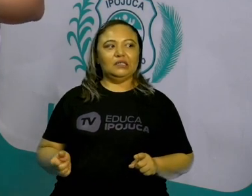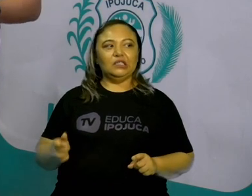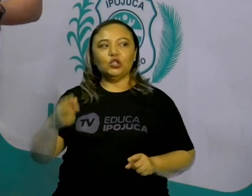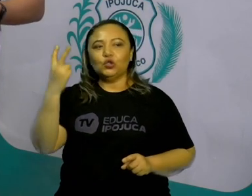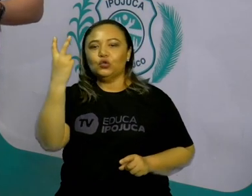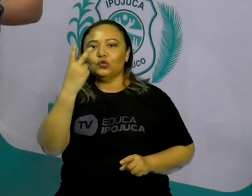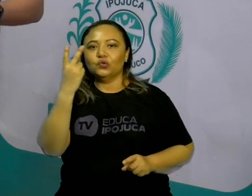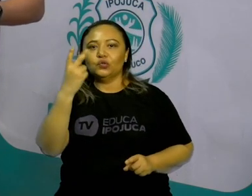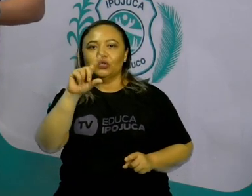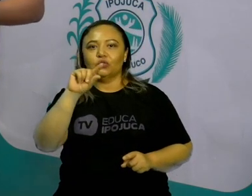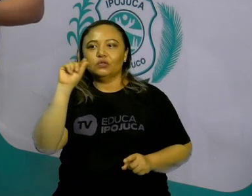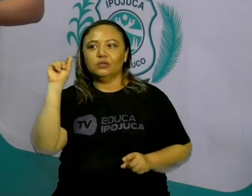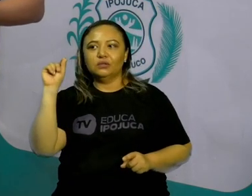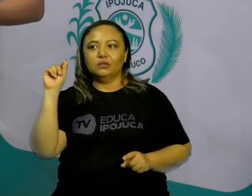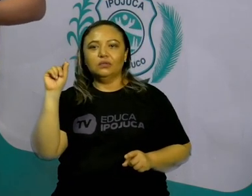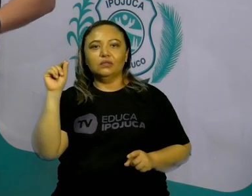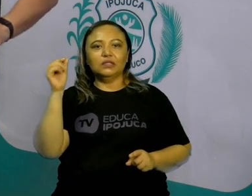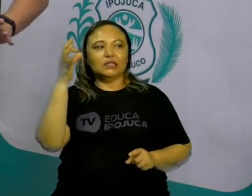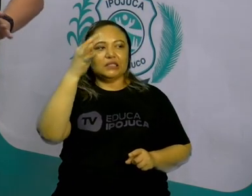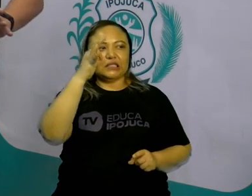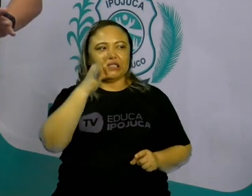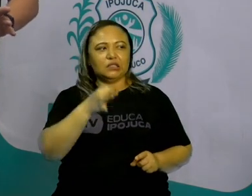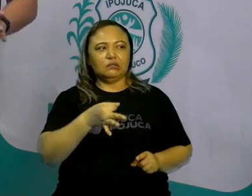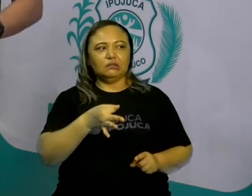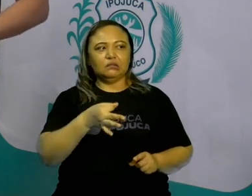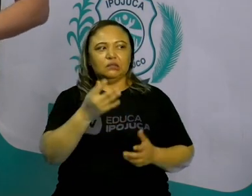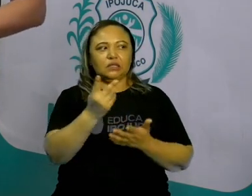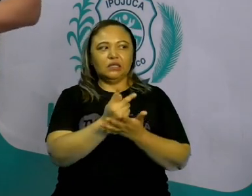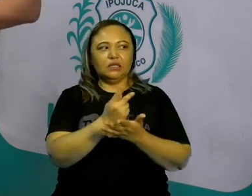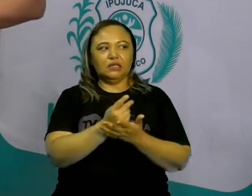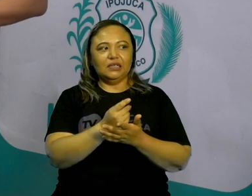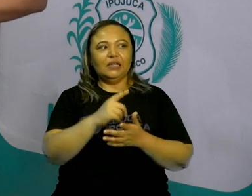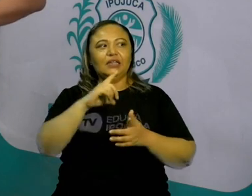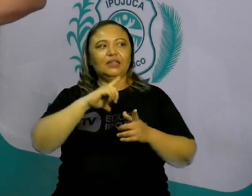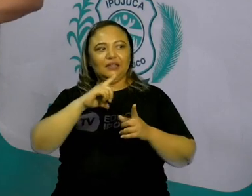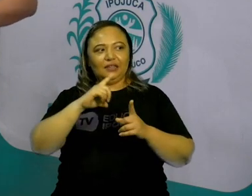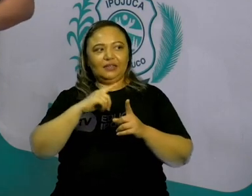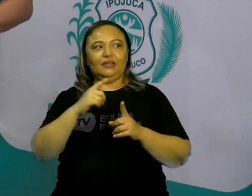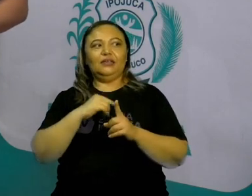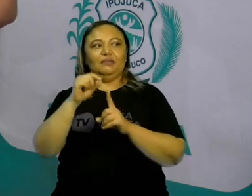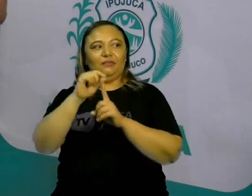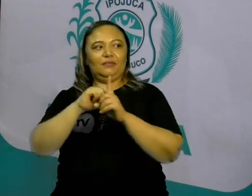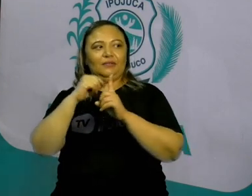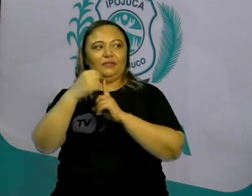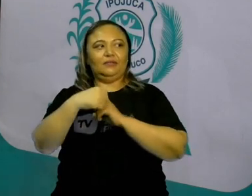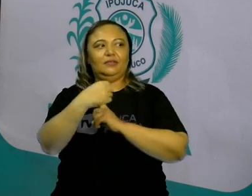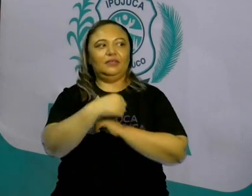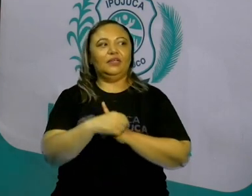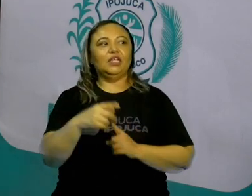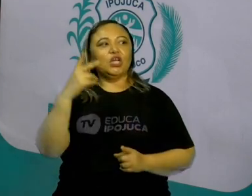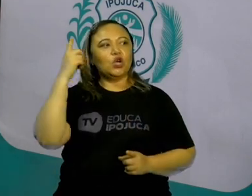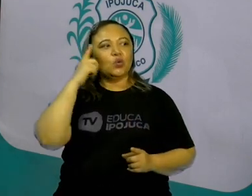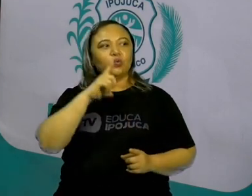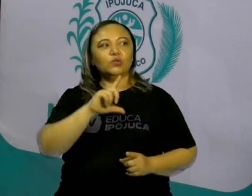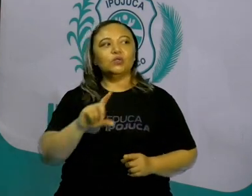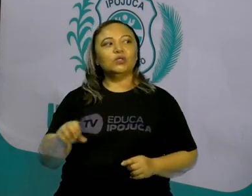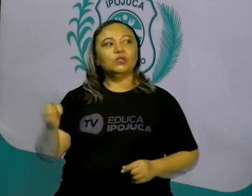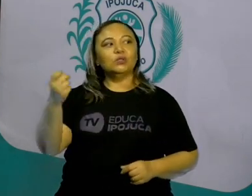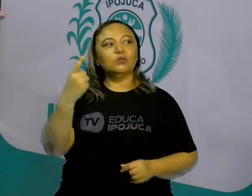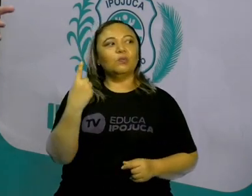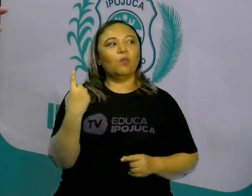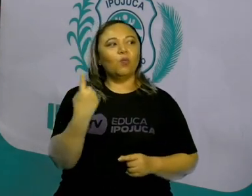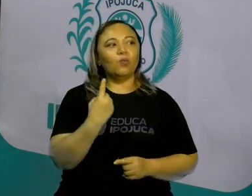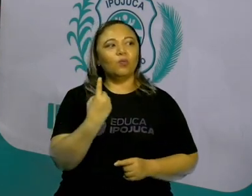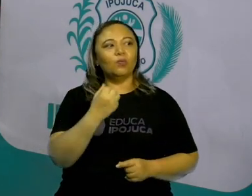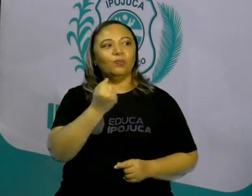Número 2. E aí será que tem banana? Então, Romeu já conseguiu o primeiro ponto. Olha